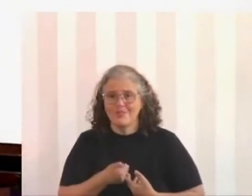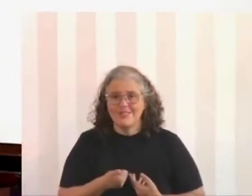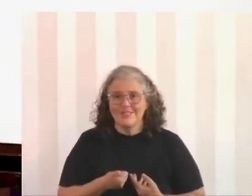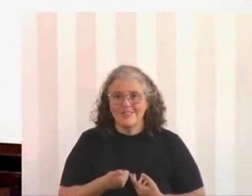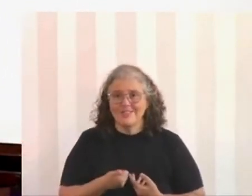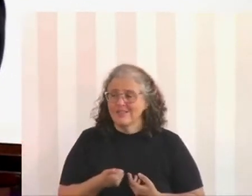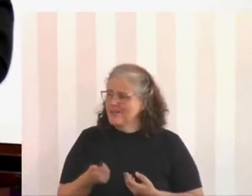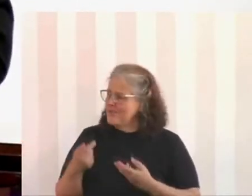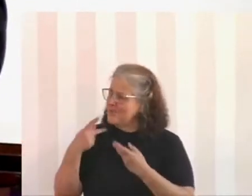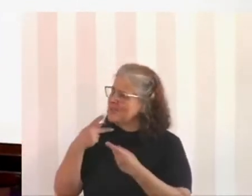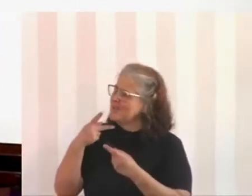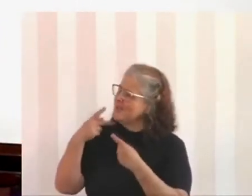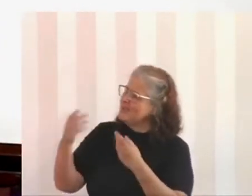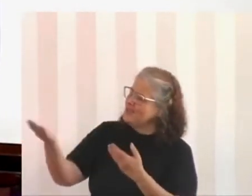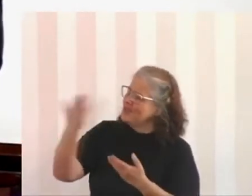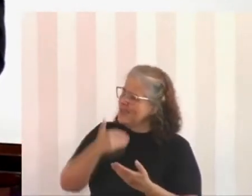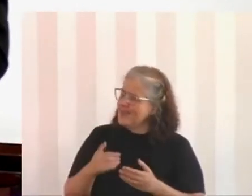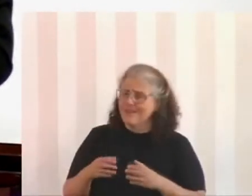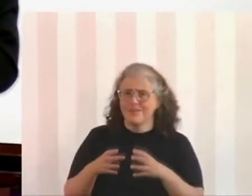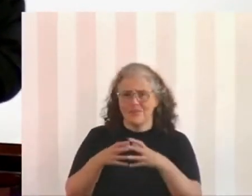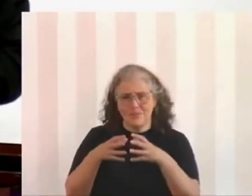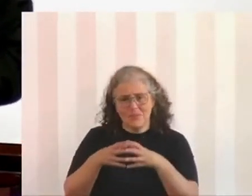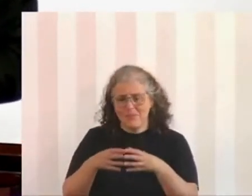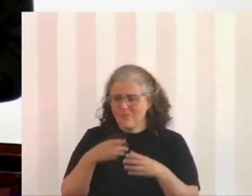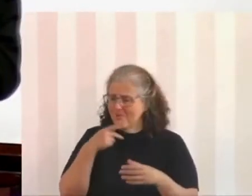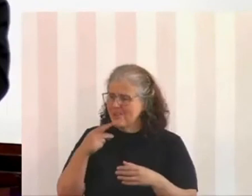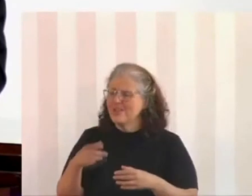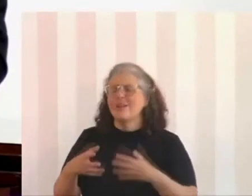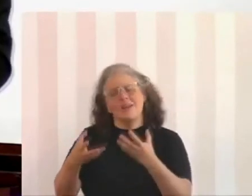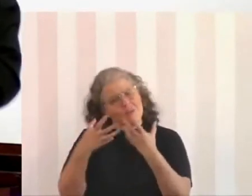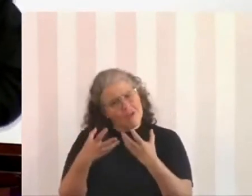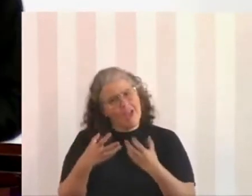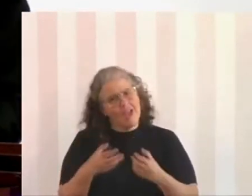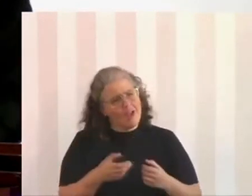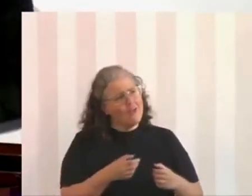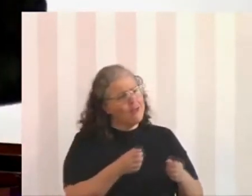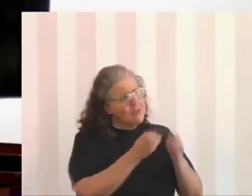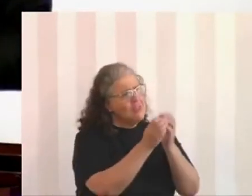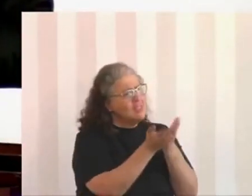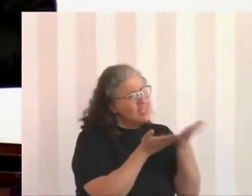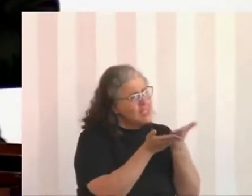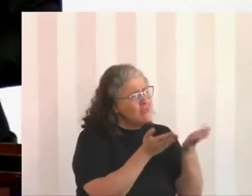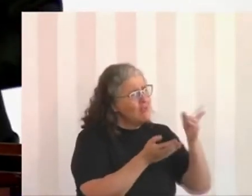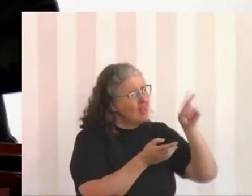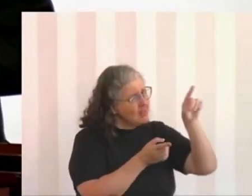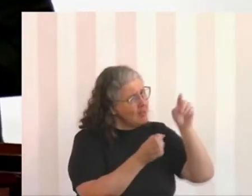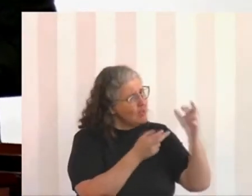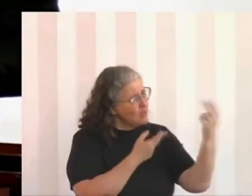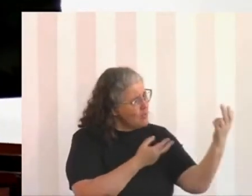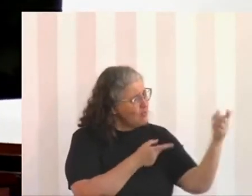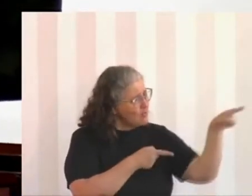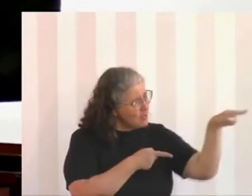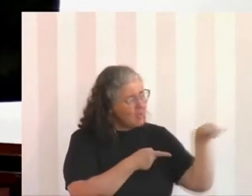para a igreja. E você entender que tudo isso aconteceu por quê? Porque você fez parte desse PG.